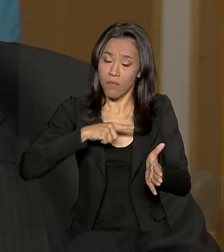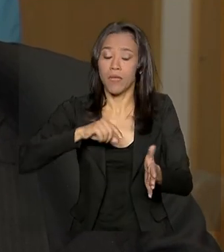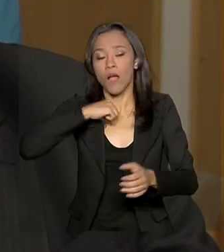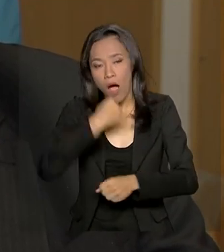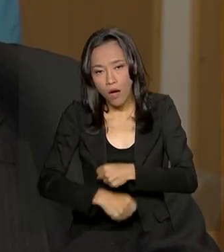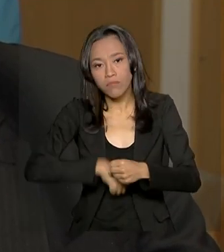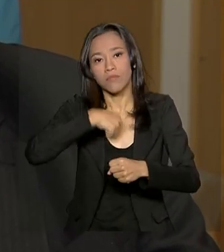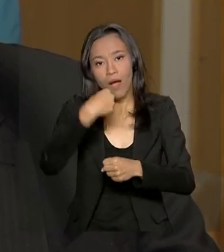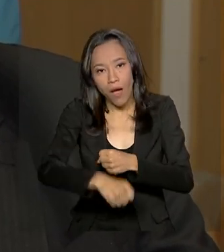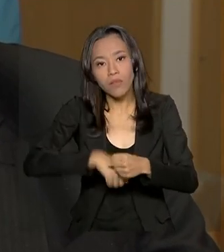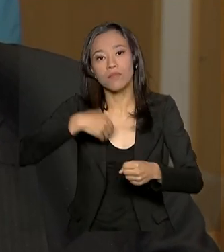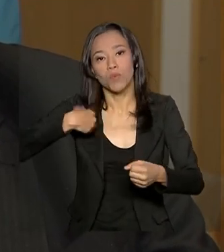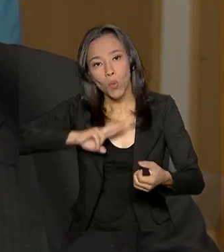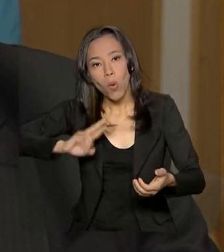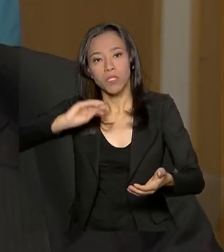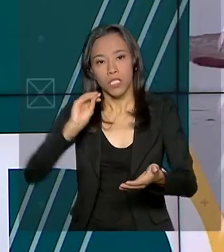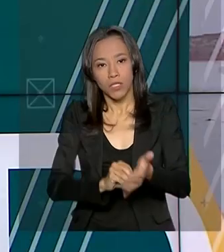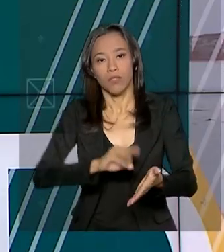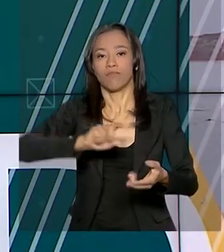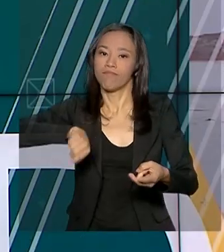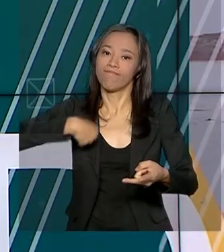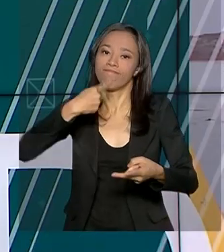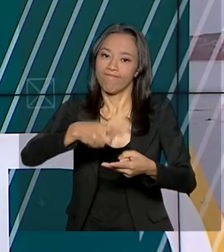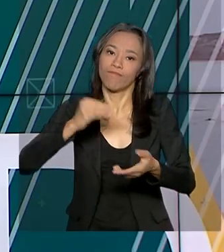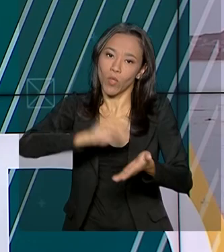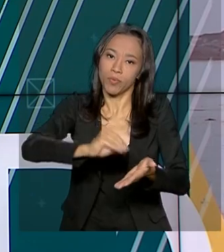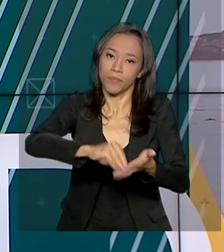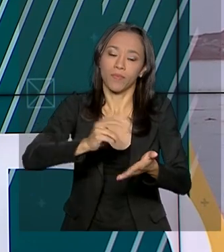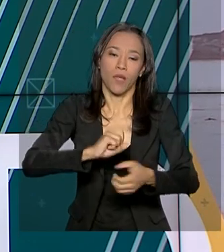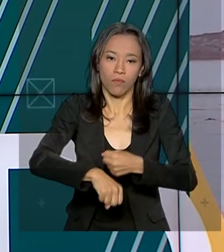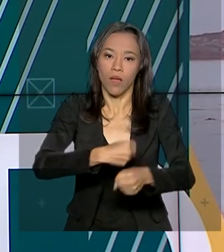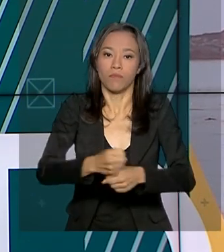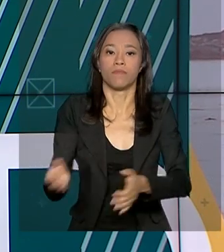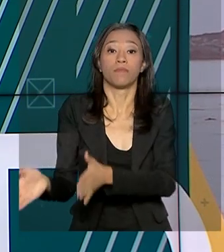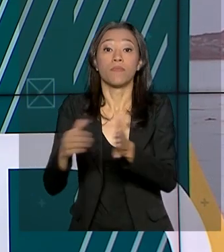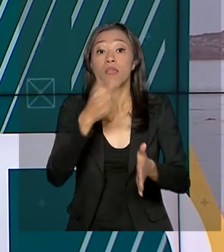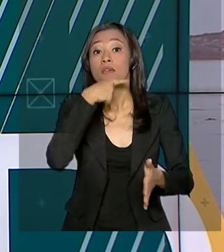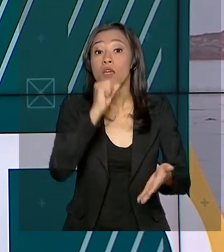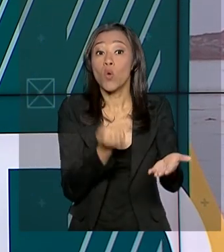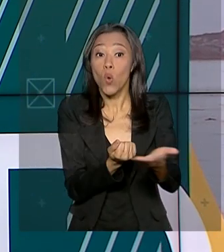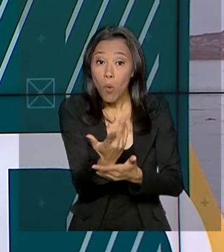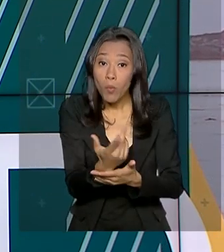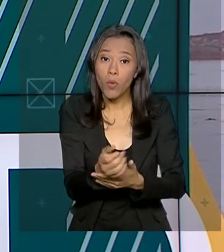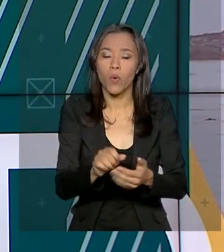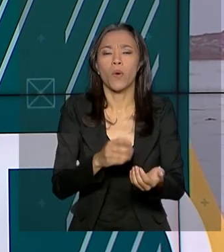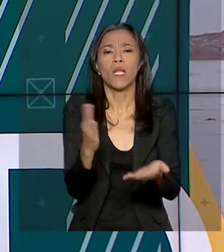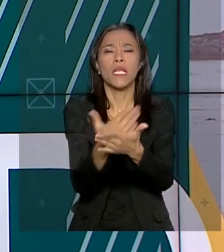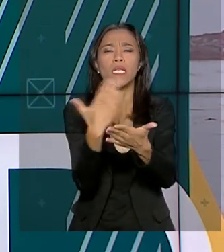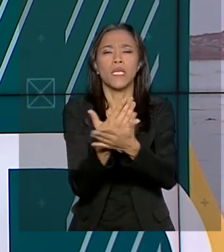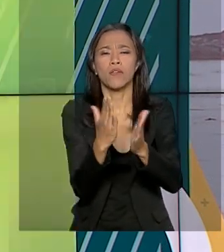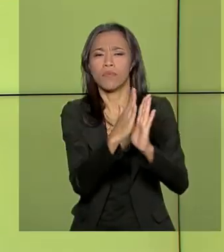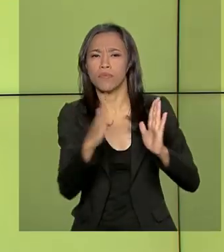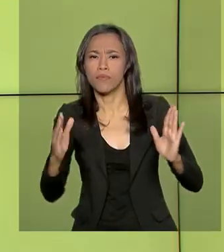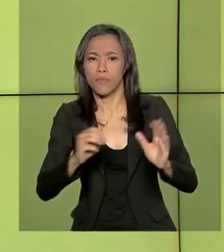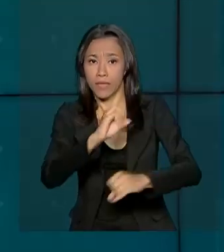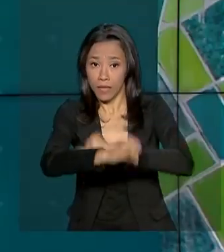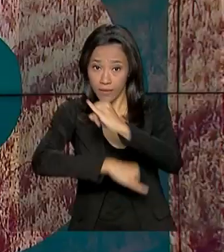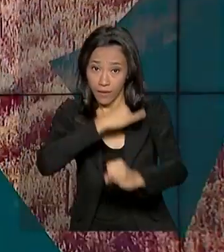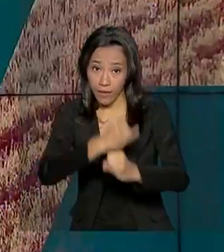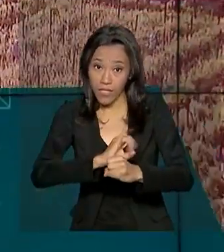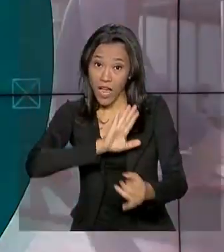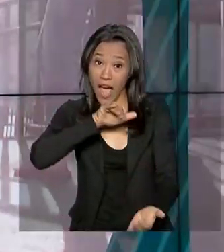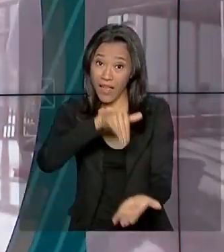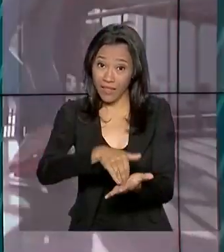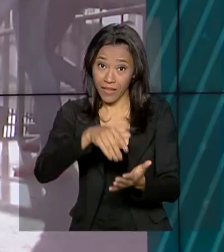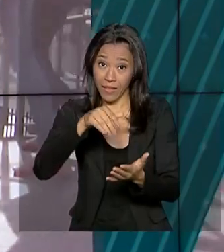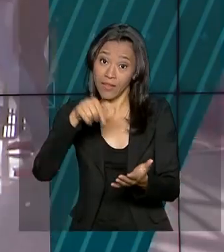renovar a carta sindical quem comprou livros virtuais a microsoft tem até o fim deste mês para ler os exemplares